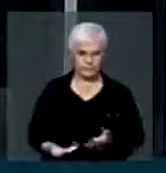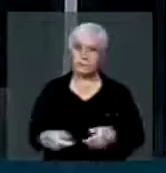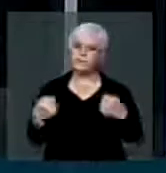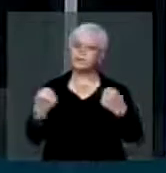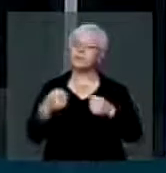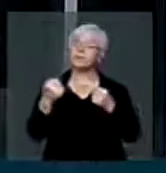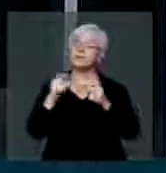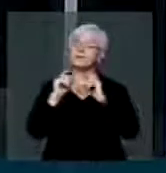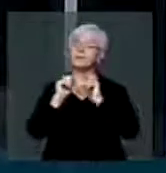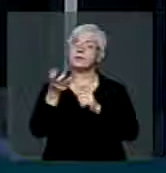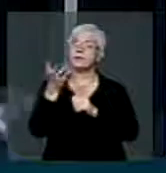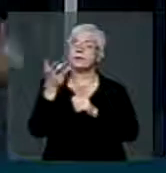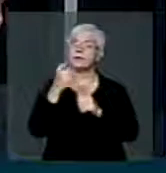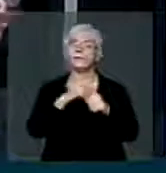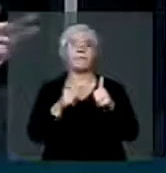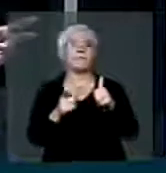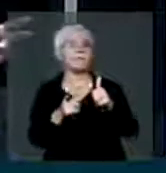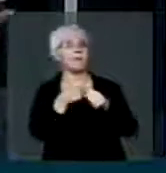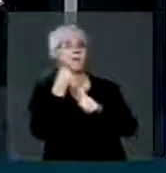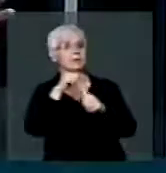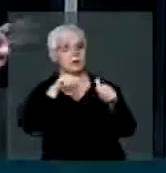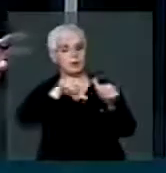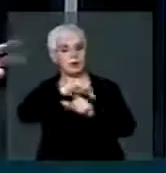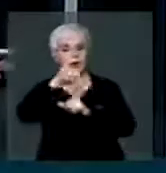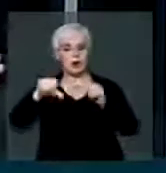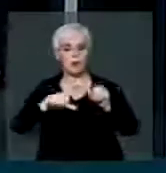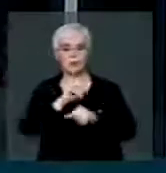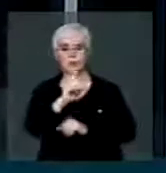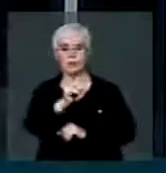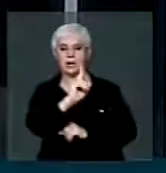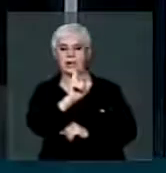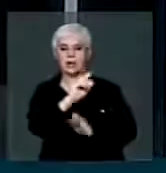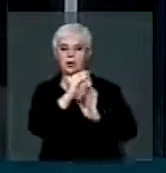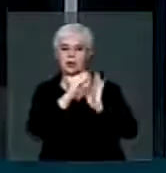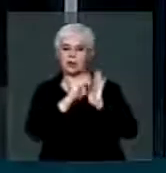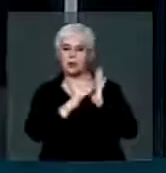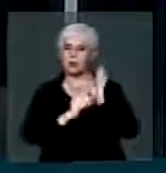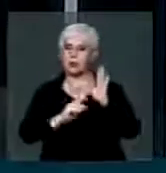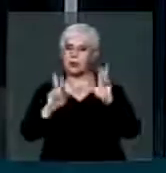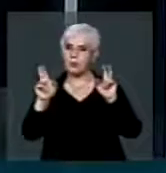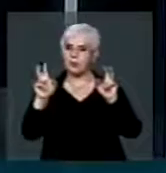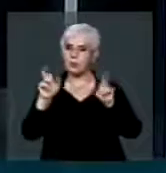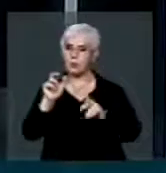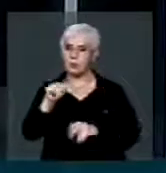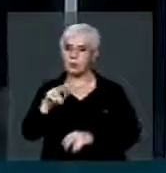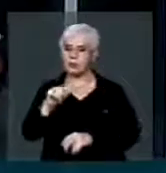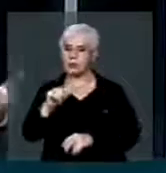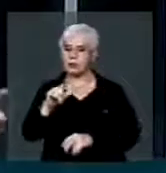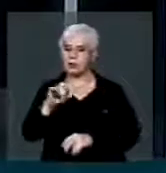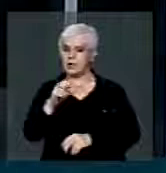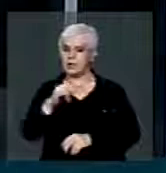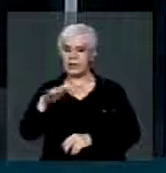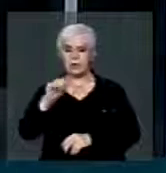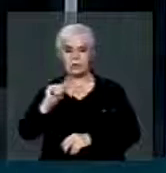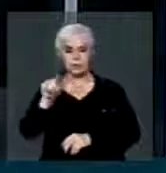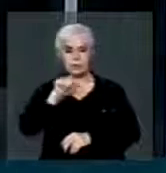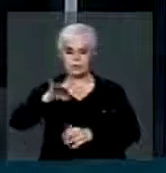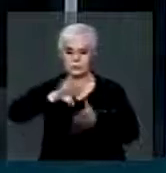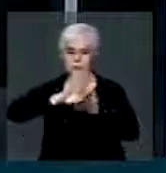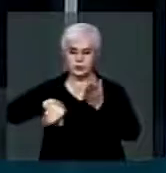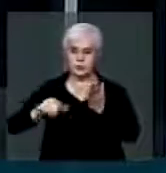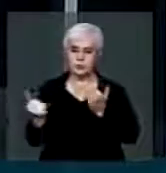em primeiro lugar, alterar a nomenclatura de analista para auditor.